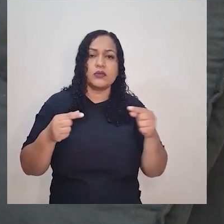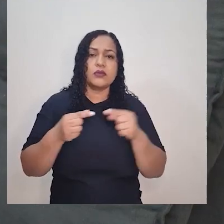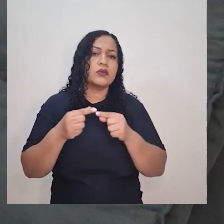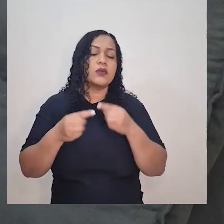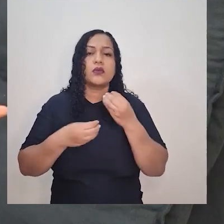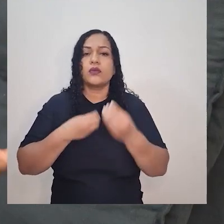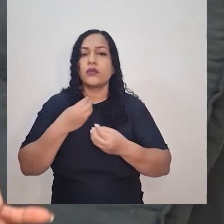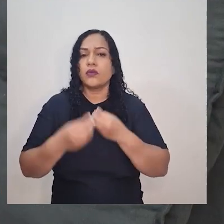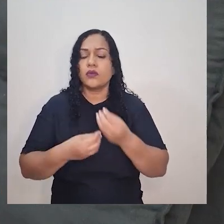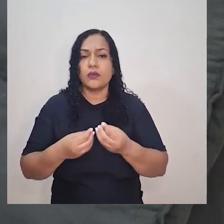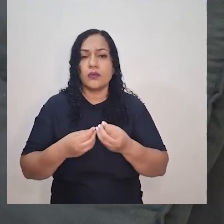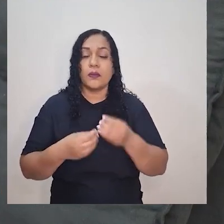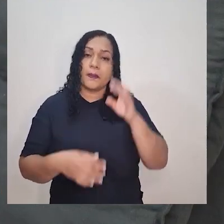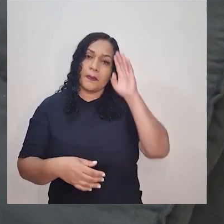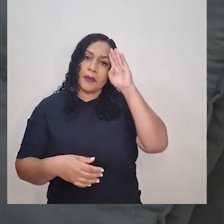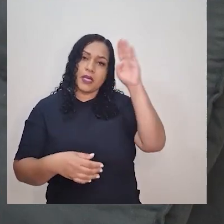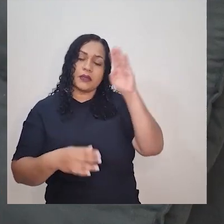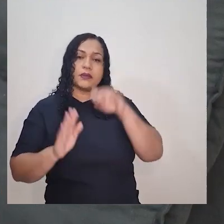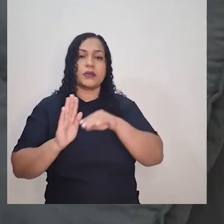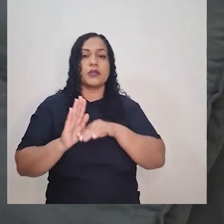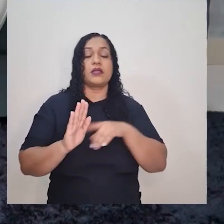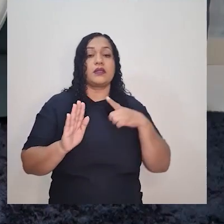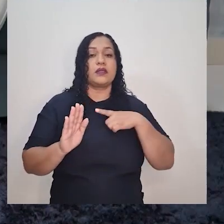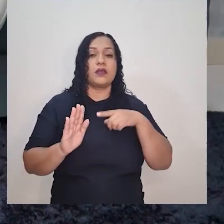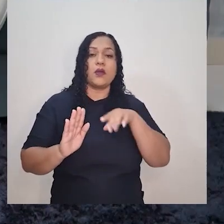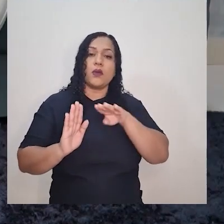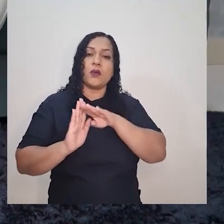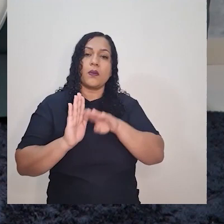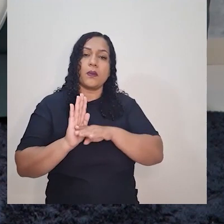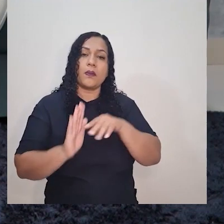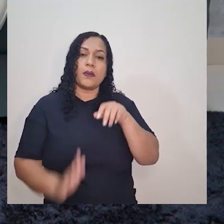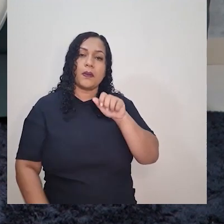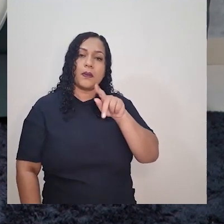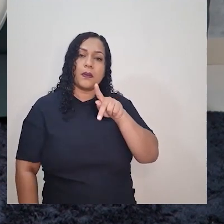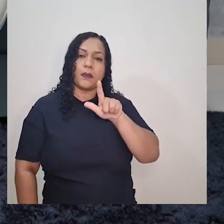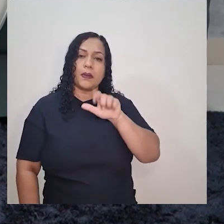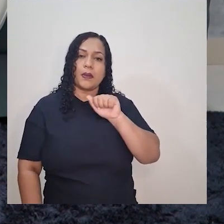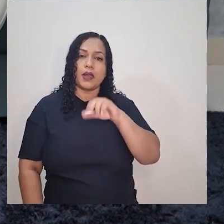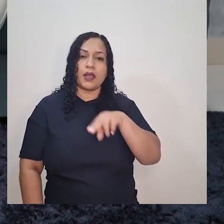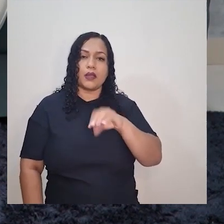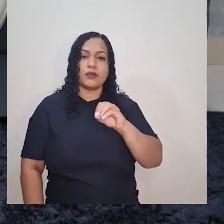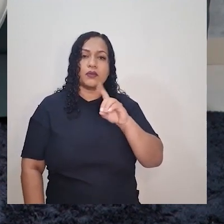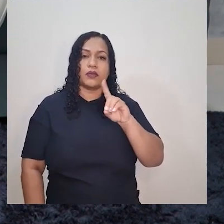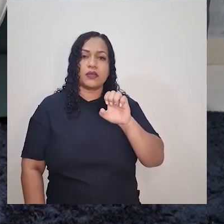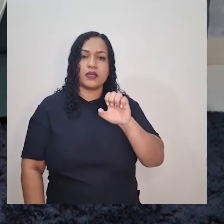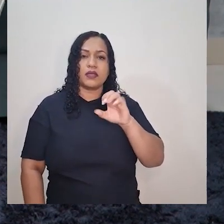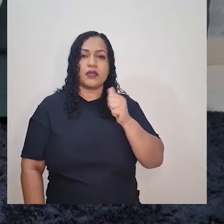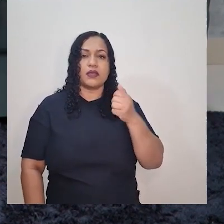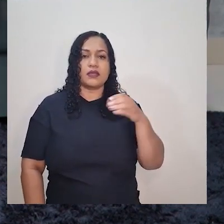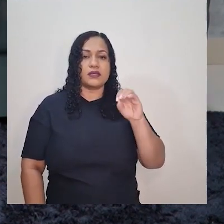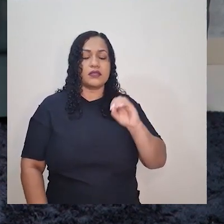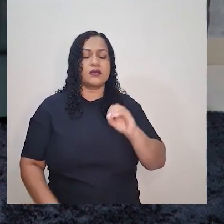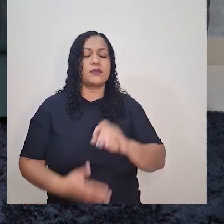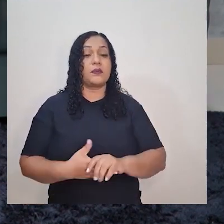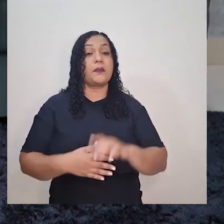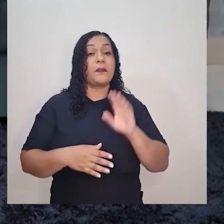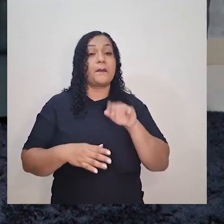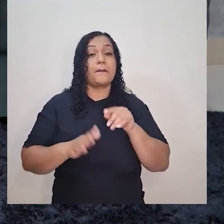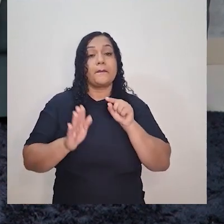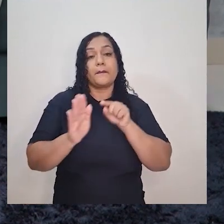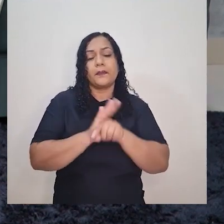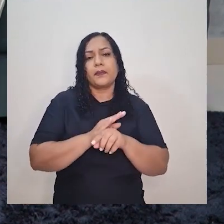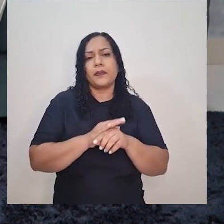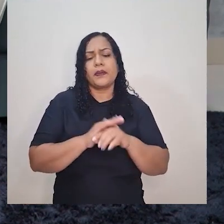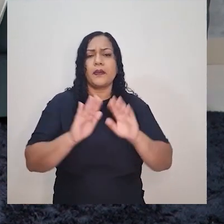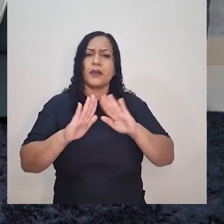isso? Principalmente a partir do nosso plano de ação. Meninas, a escola, para se desvencilhar da